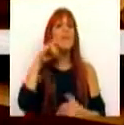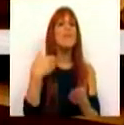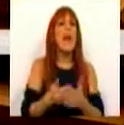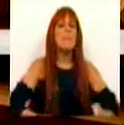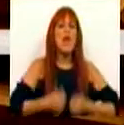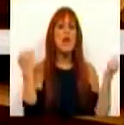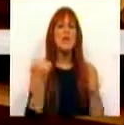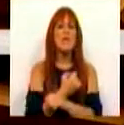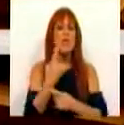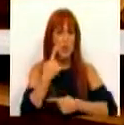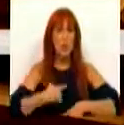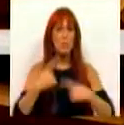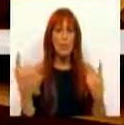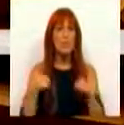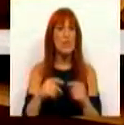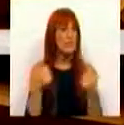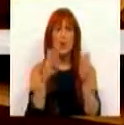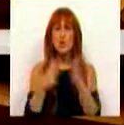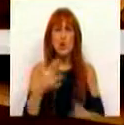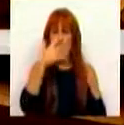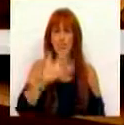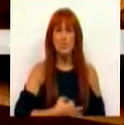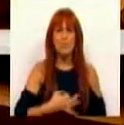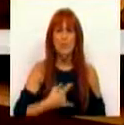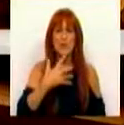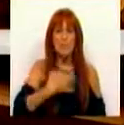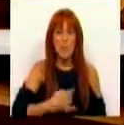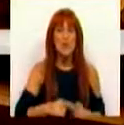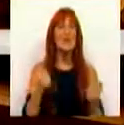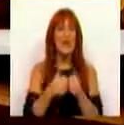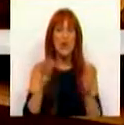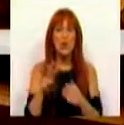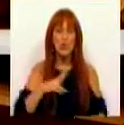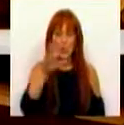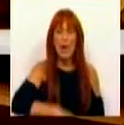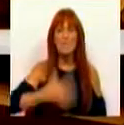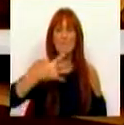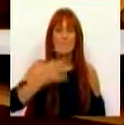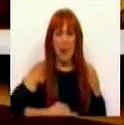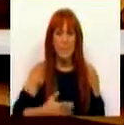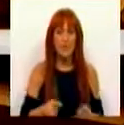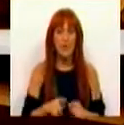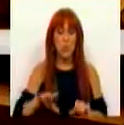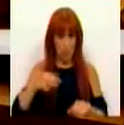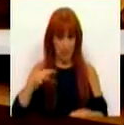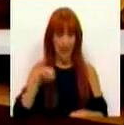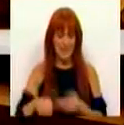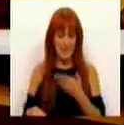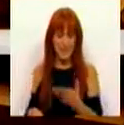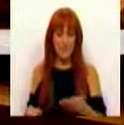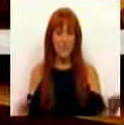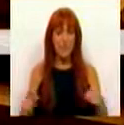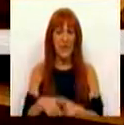garanta melhores serviços públicos para todos os cidadãos e em todo o país. No Partido